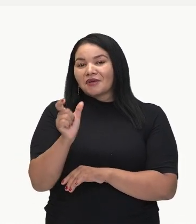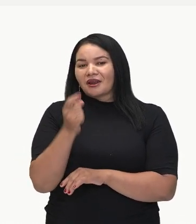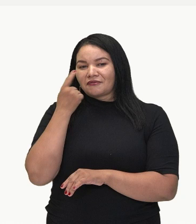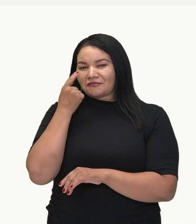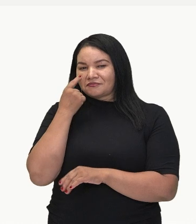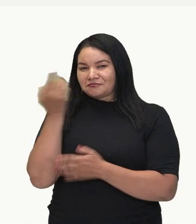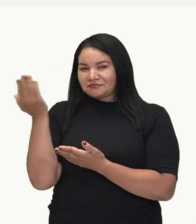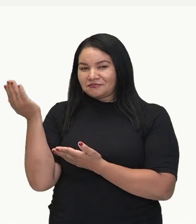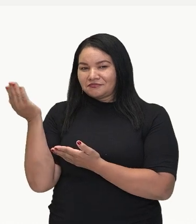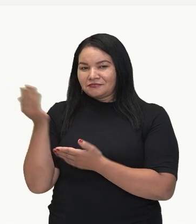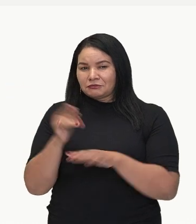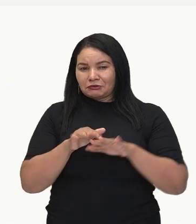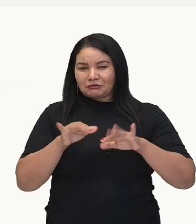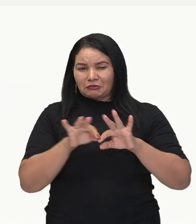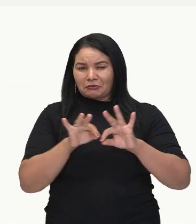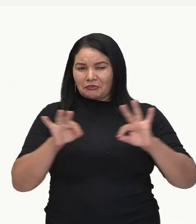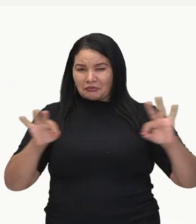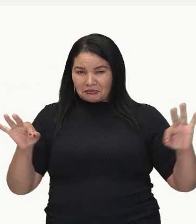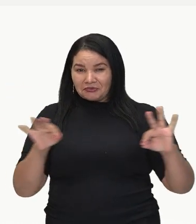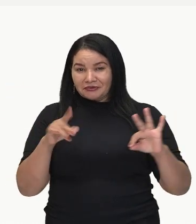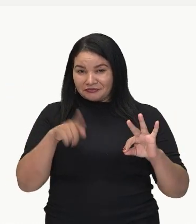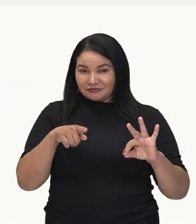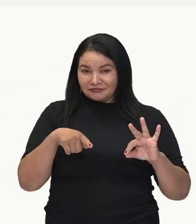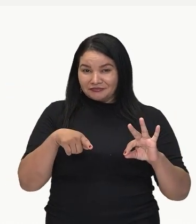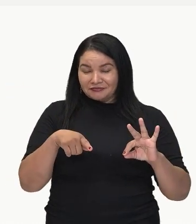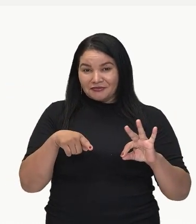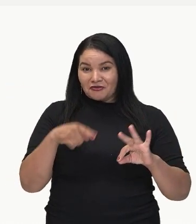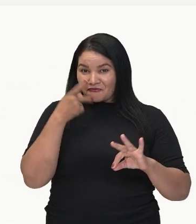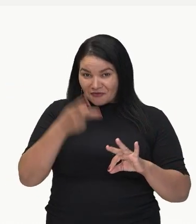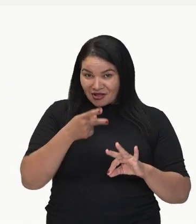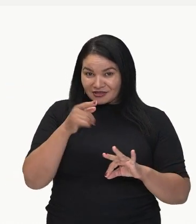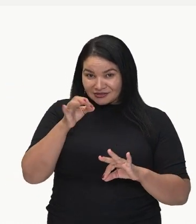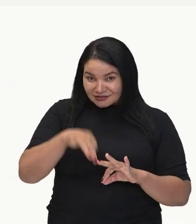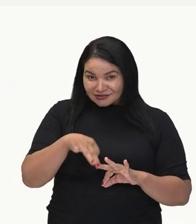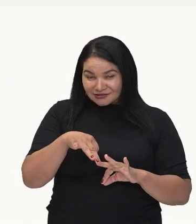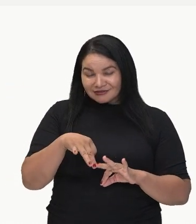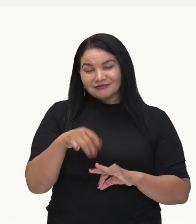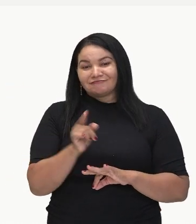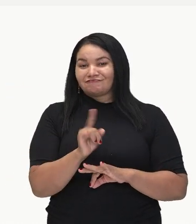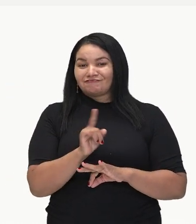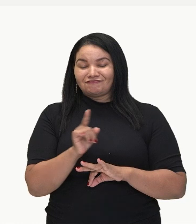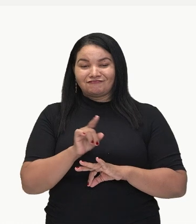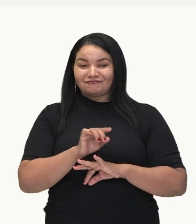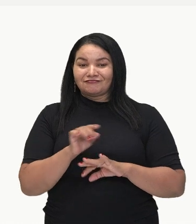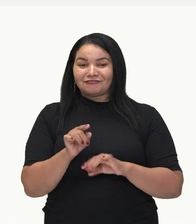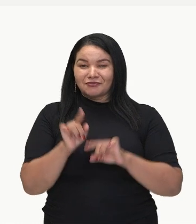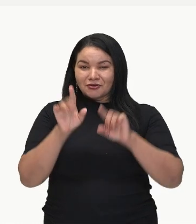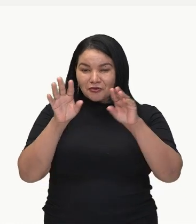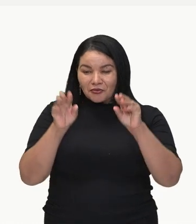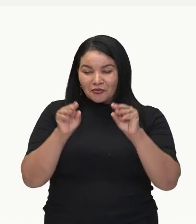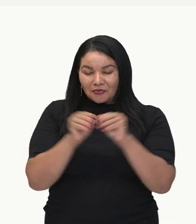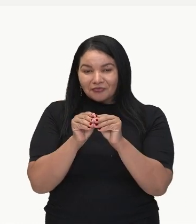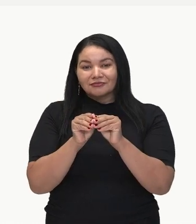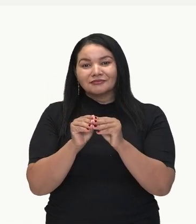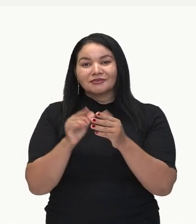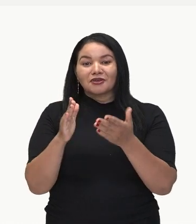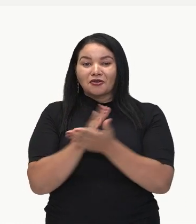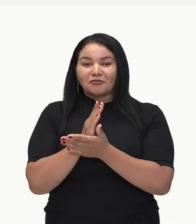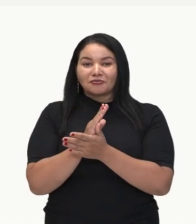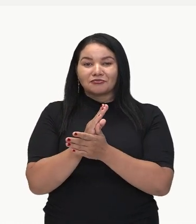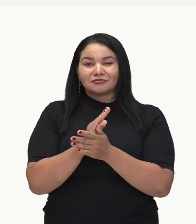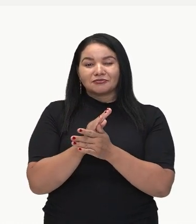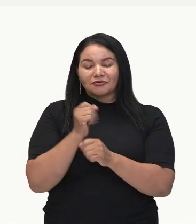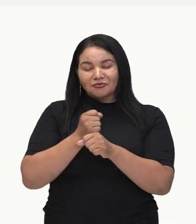cinematográfico. Você não diz isso, né? Exatamente, o nome é comprido. Aí, com o tempo, o